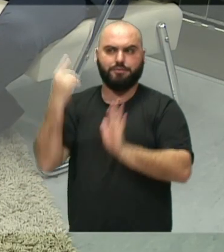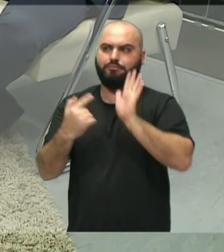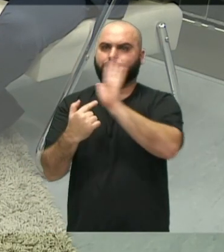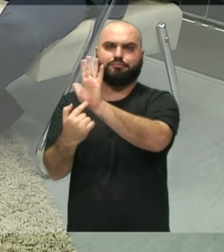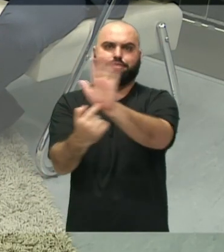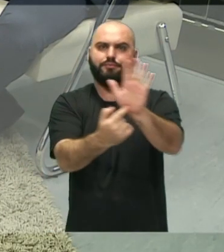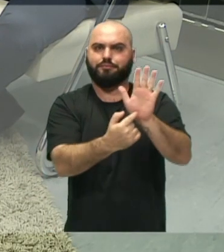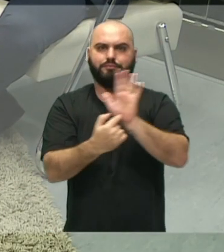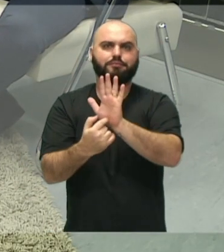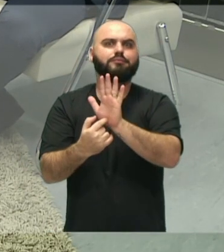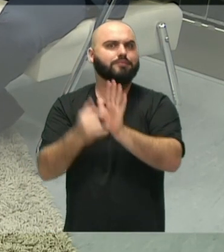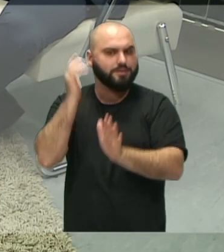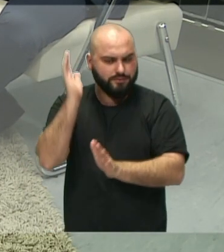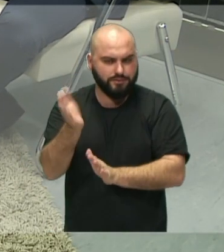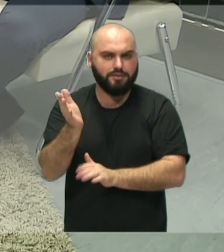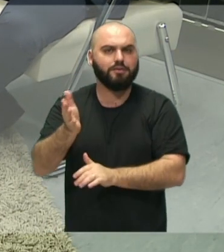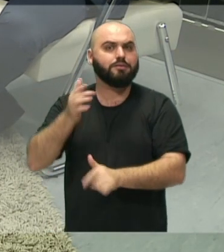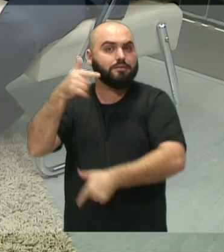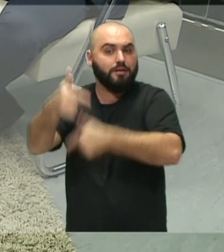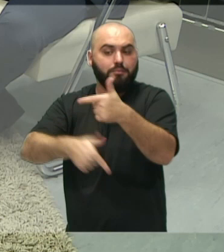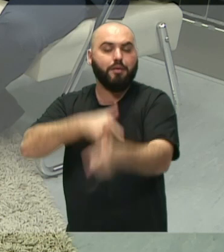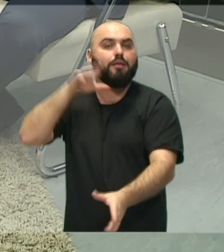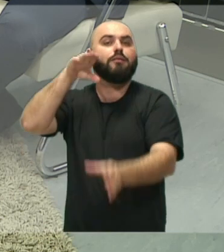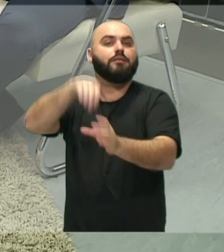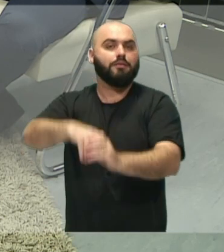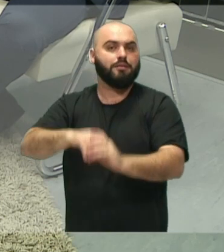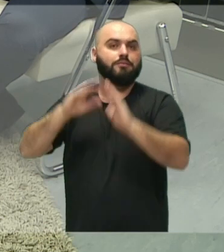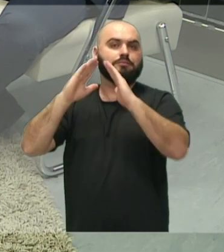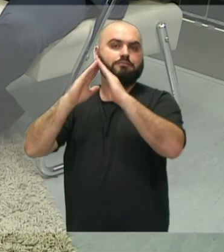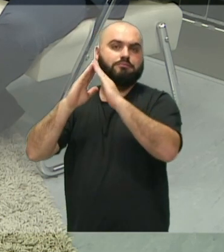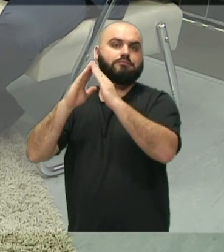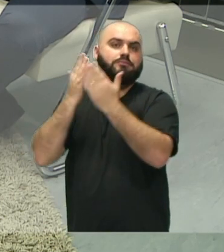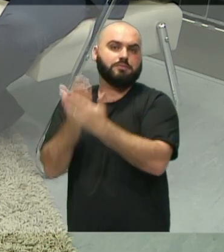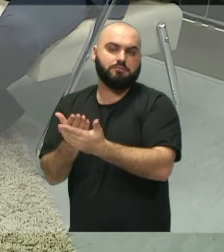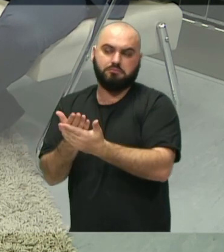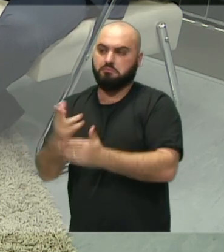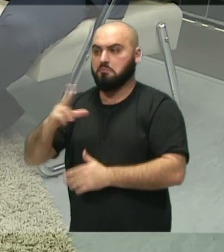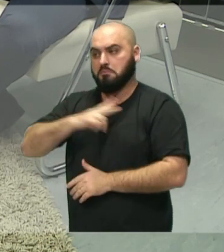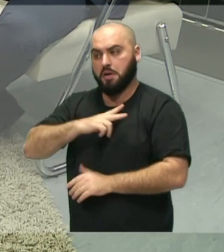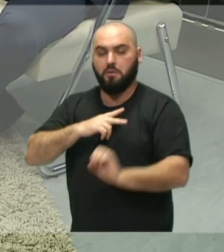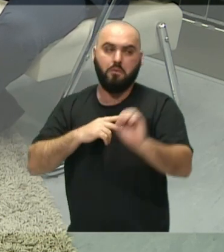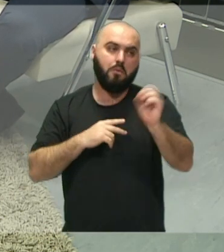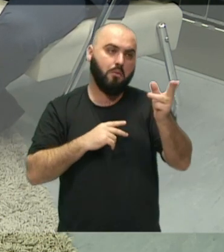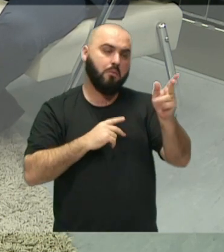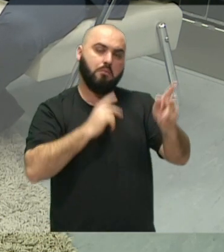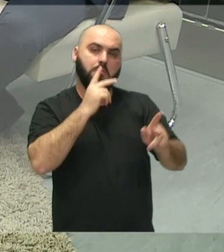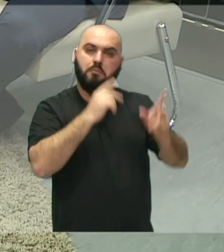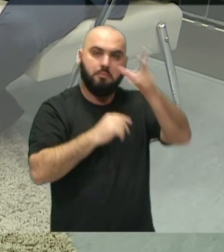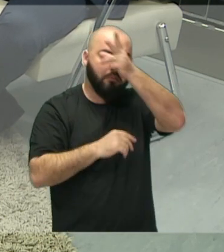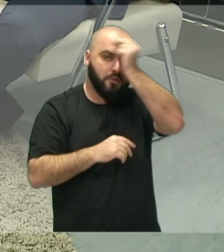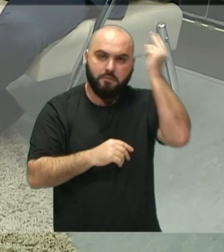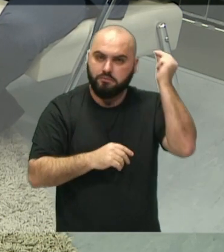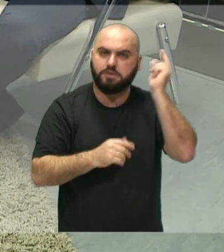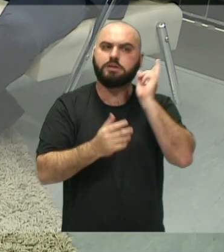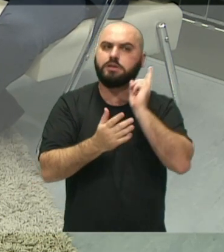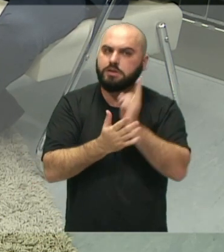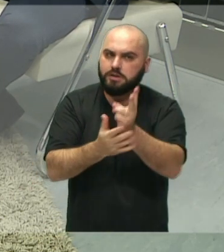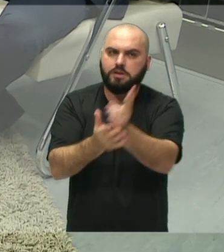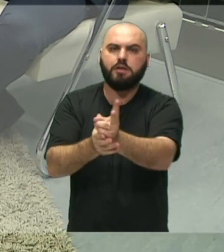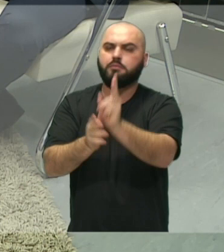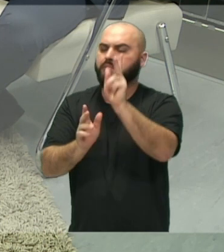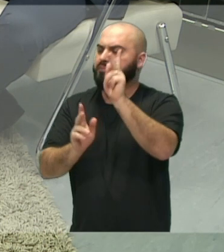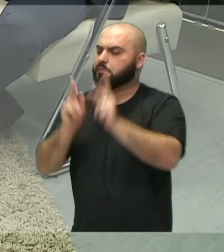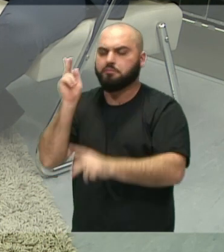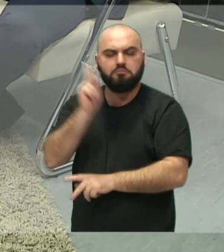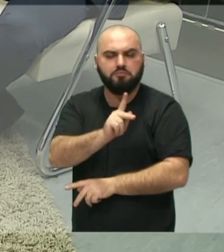está numa vitrine quando você está trabalhando dentro da educação, independente se é no privado ou no público, né? Você sempre vai ser visto como o professor daquela